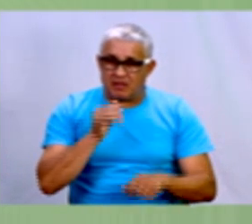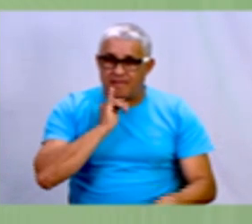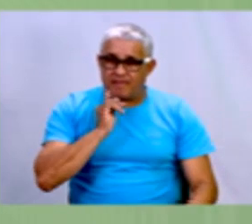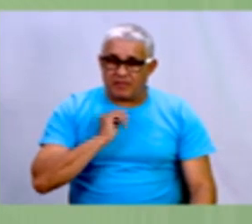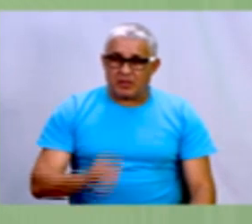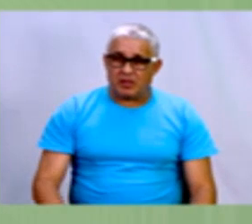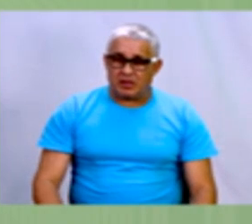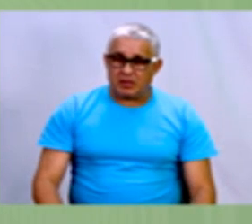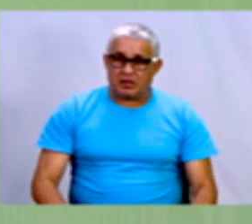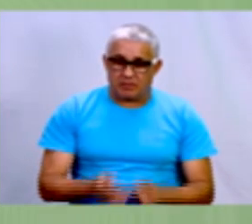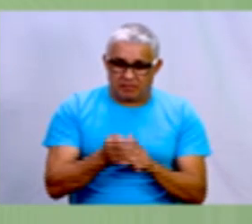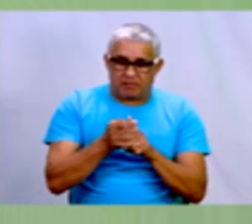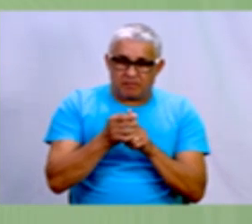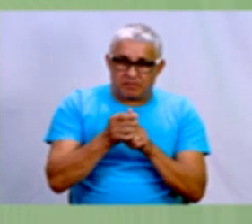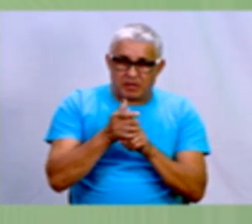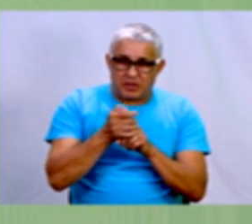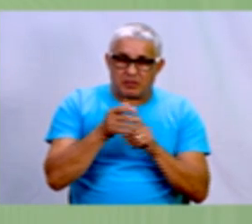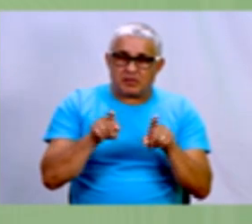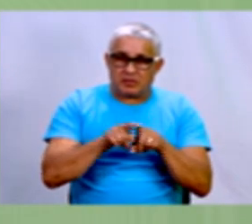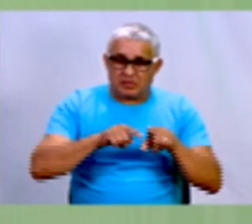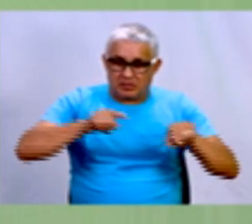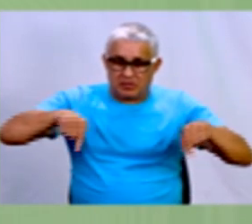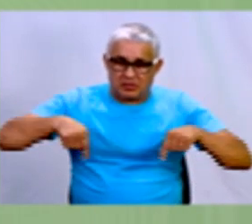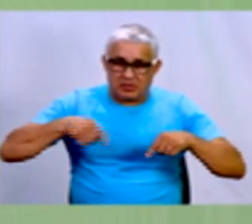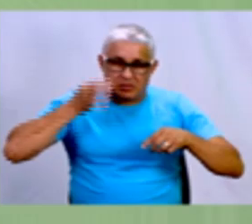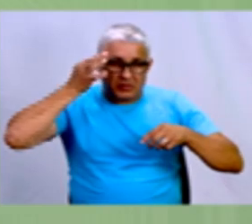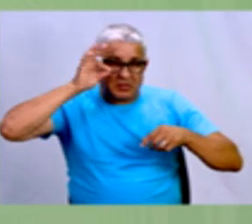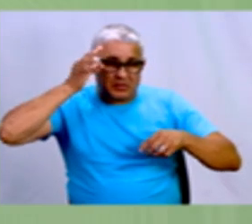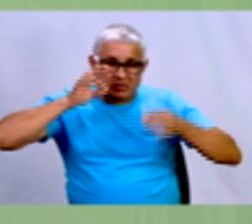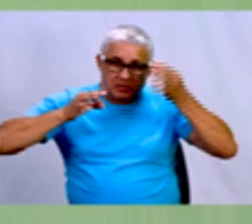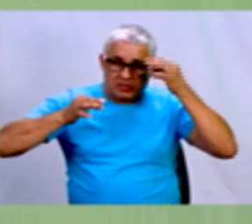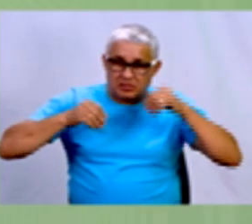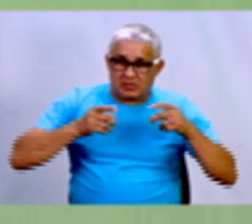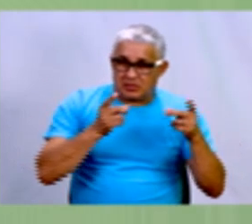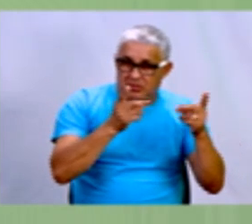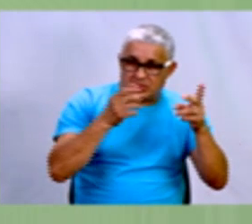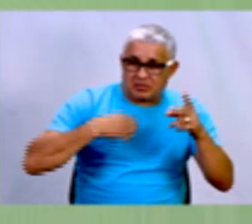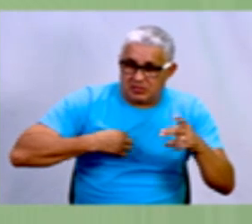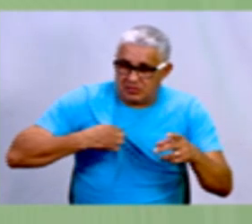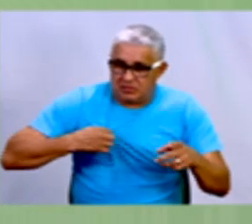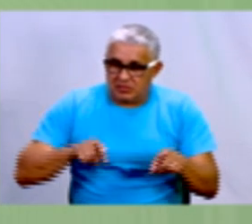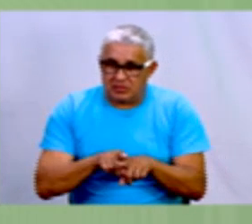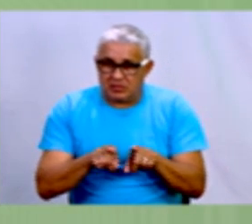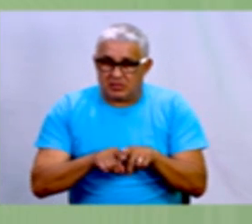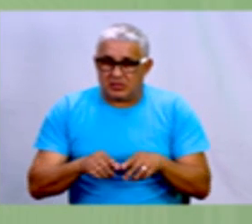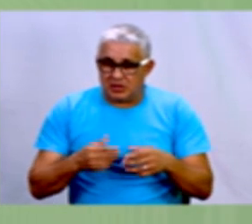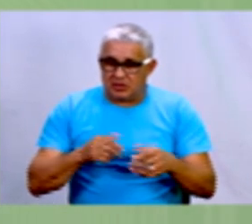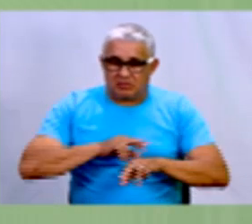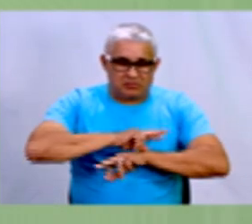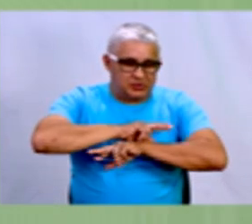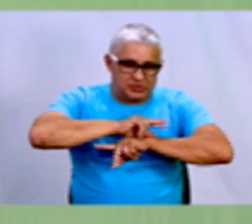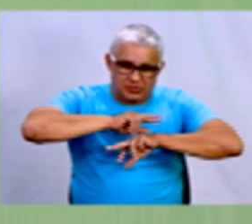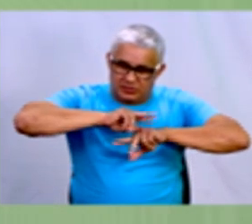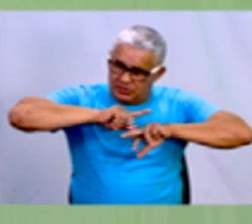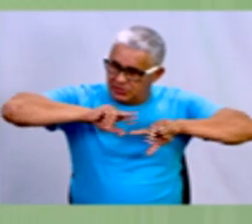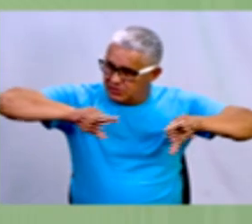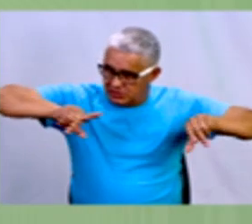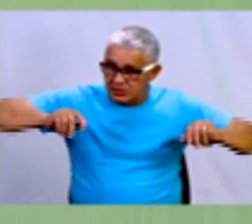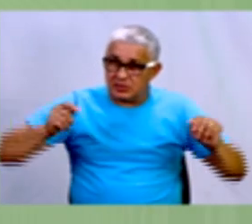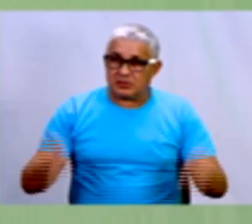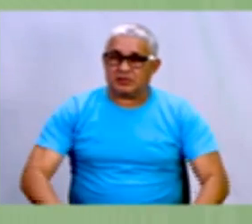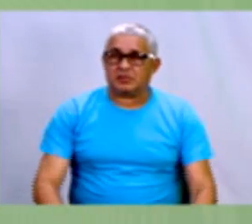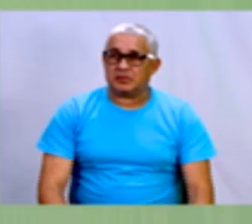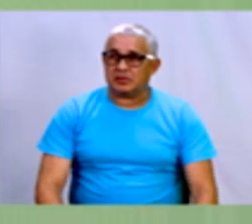carrinho de pipoqueiro, um salão de estética, vendas de roupas, a abertura de um mercadinho, entre tantas outras